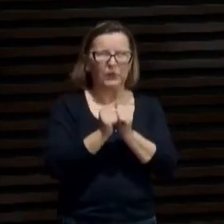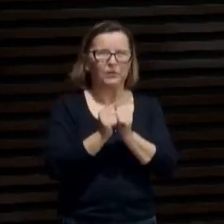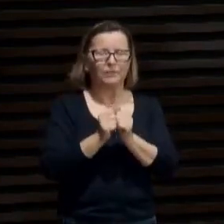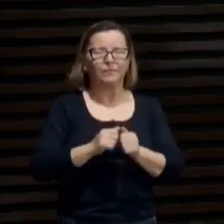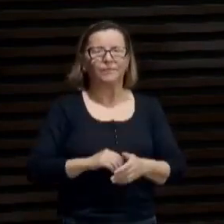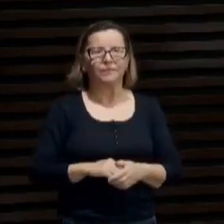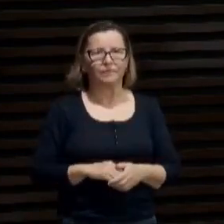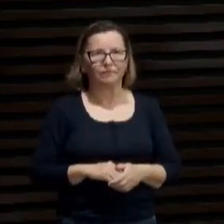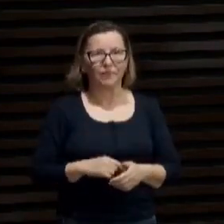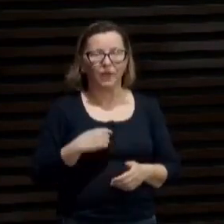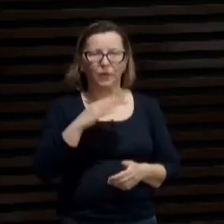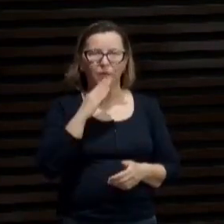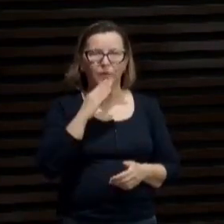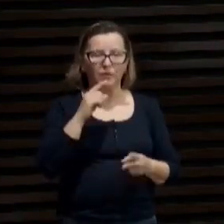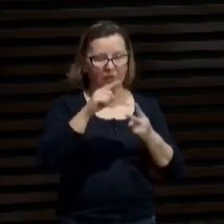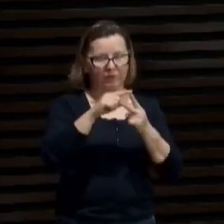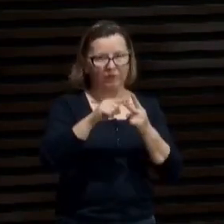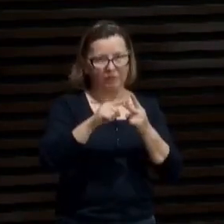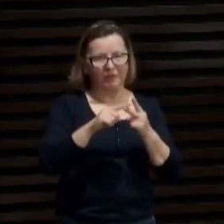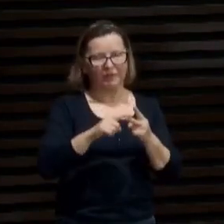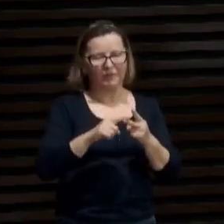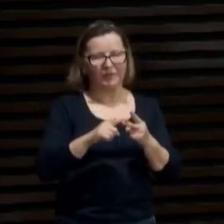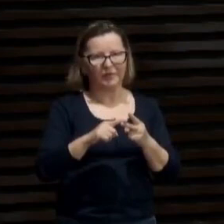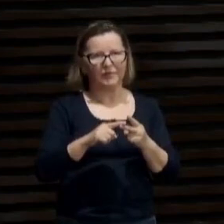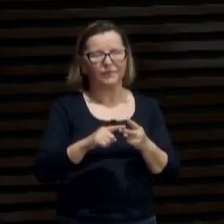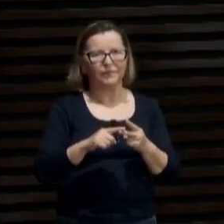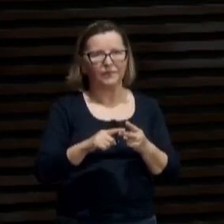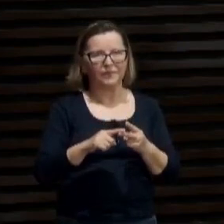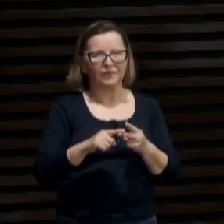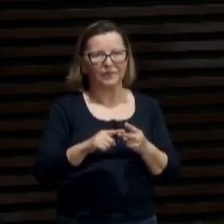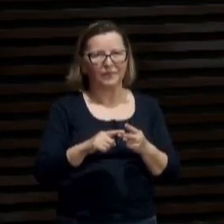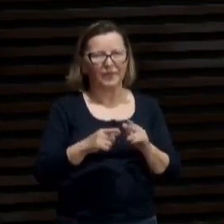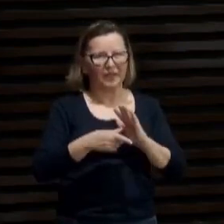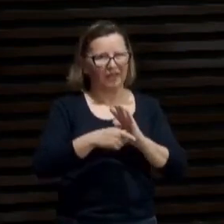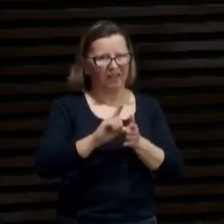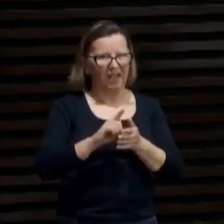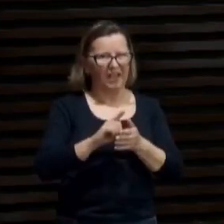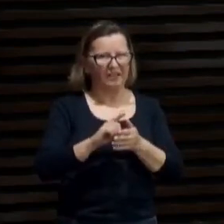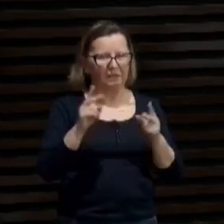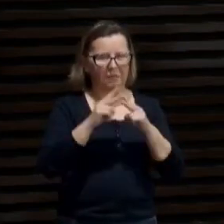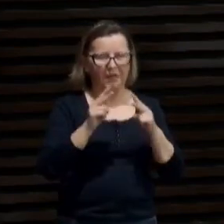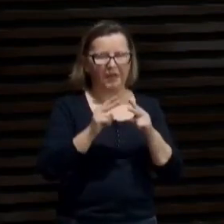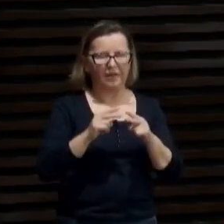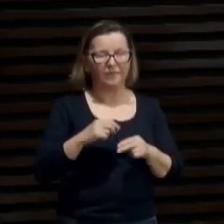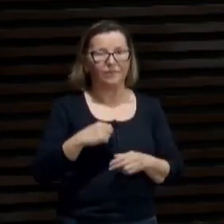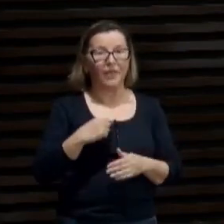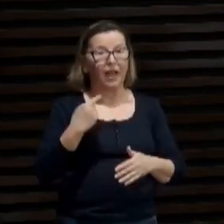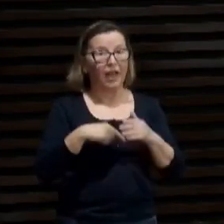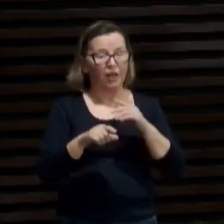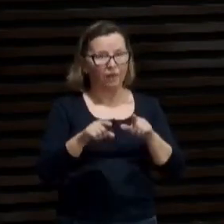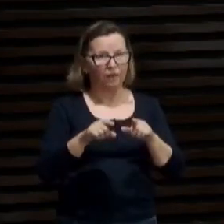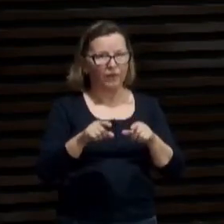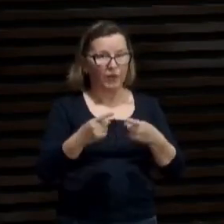Eu conheço duas pessoas que eram amigas até pouco tempo atrás e se desentenderam. E esses dias a gente estava num churrasco. Um deles estava